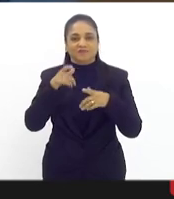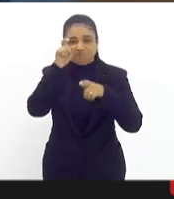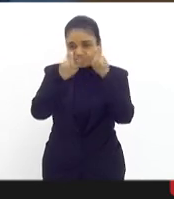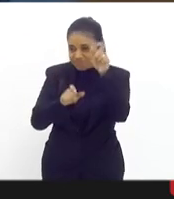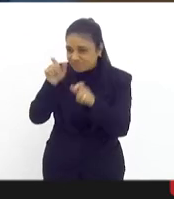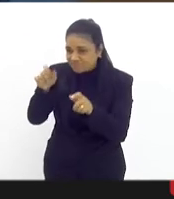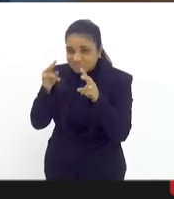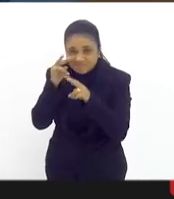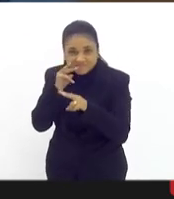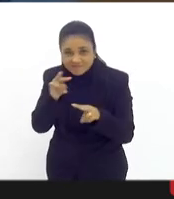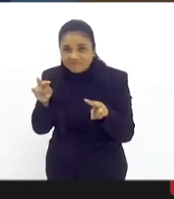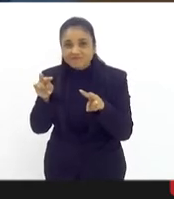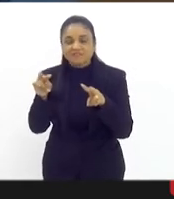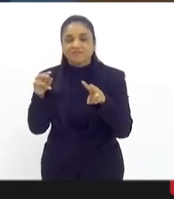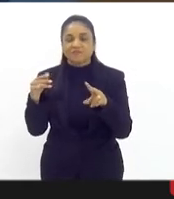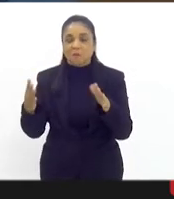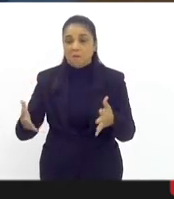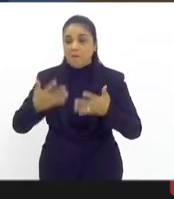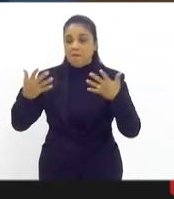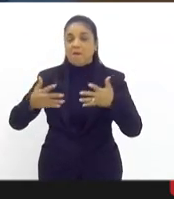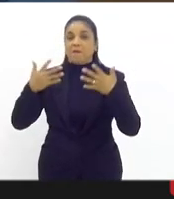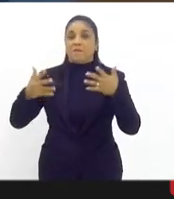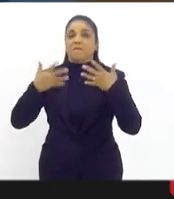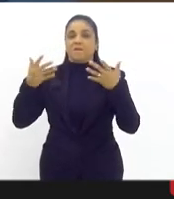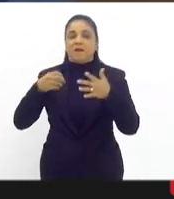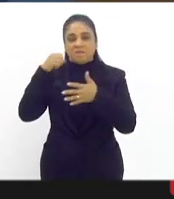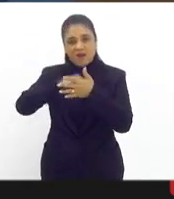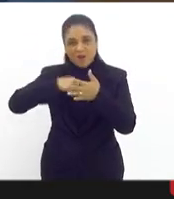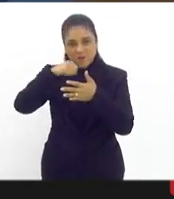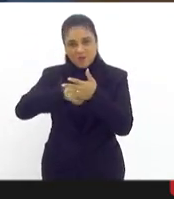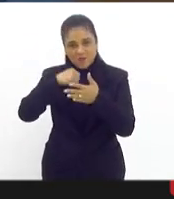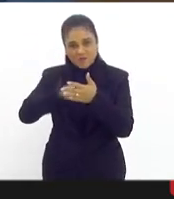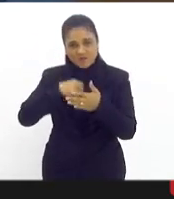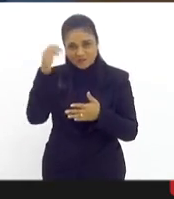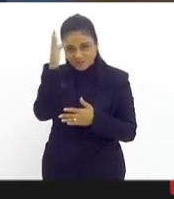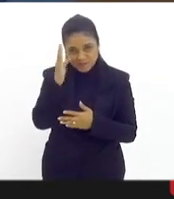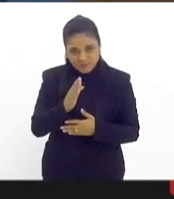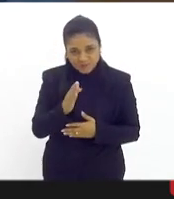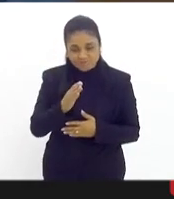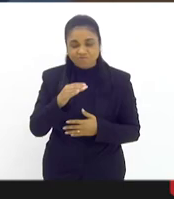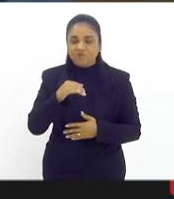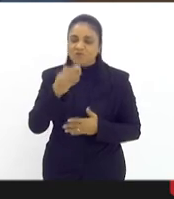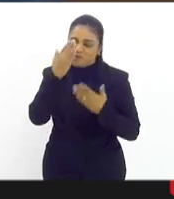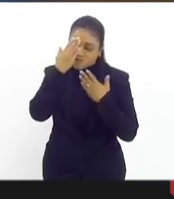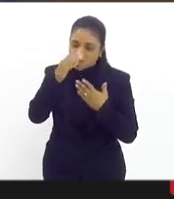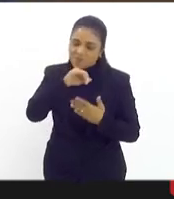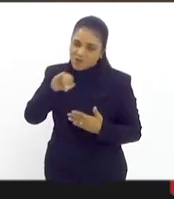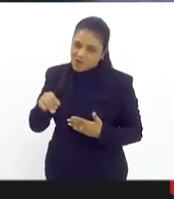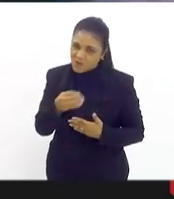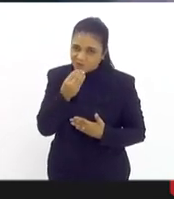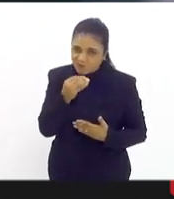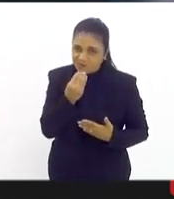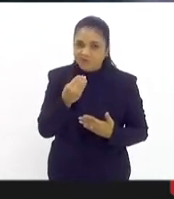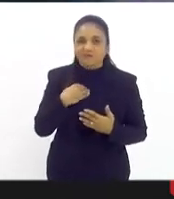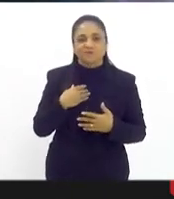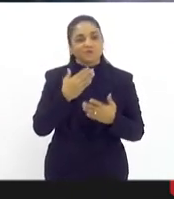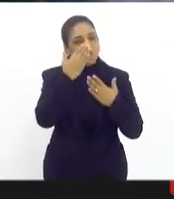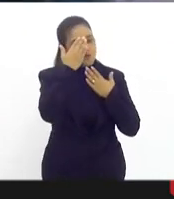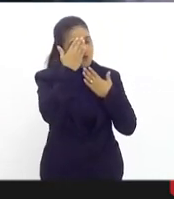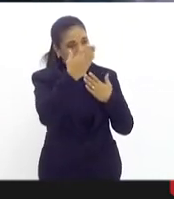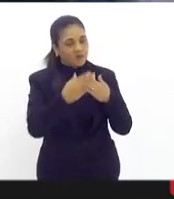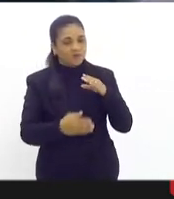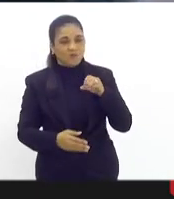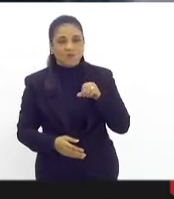serve para me nutrir. É oxigênio para a luta que a gente faz em Brasília. Muito obrigado pela oportunidade. Obrigado você, Orlando